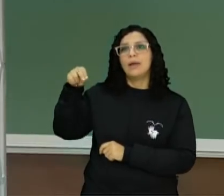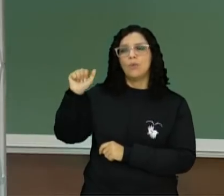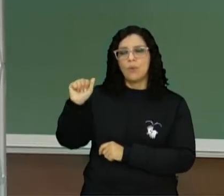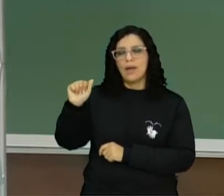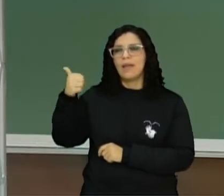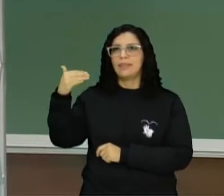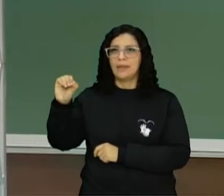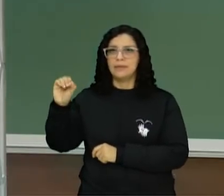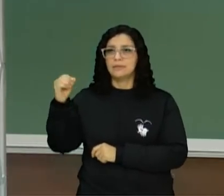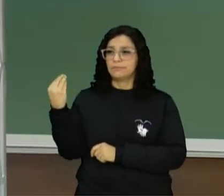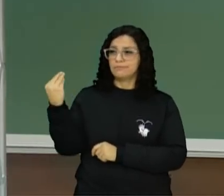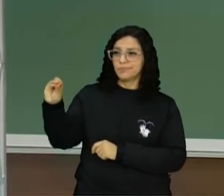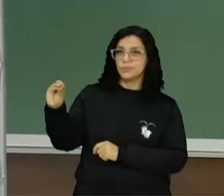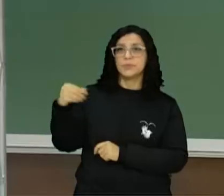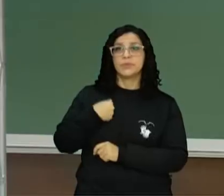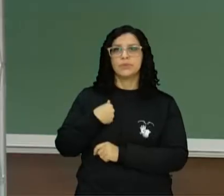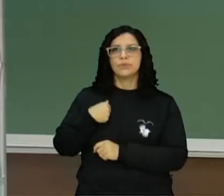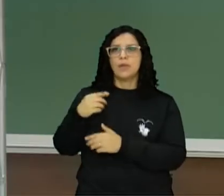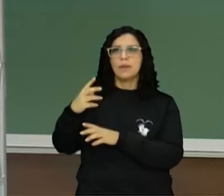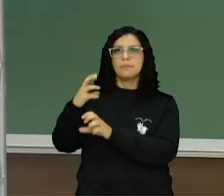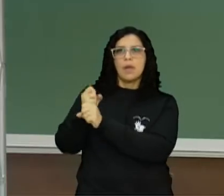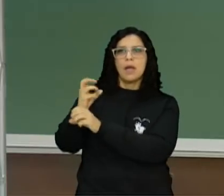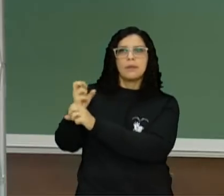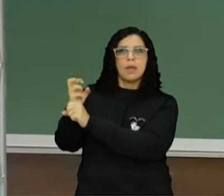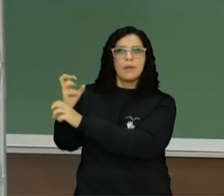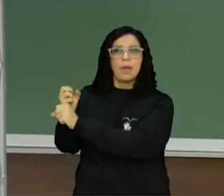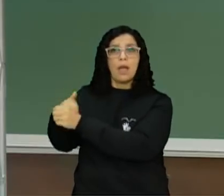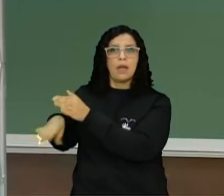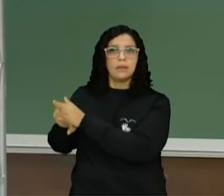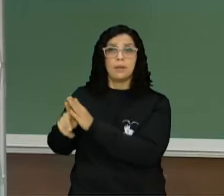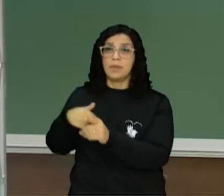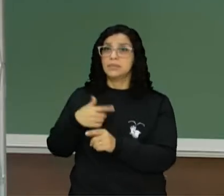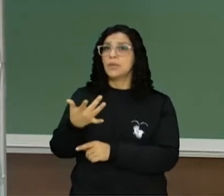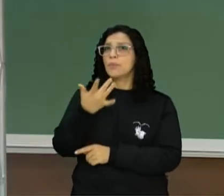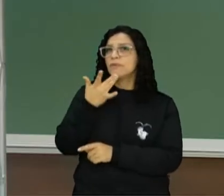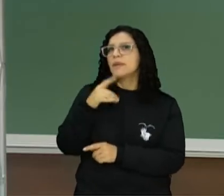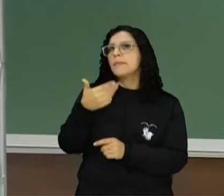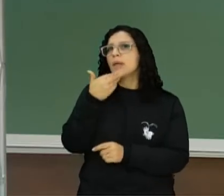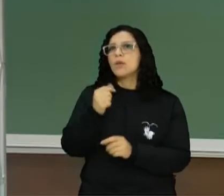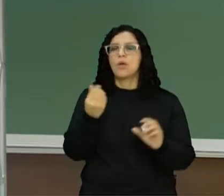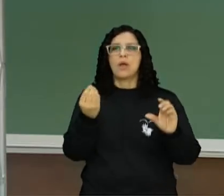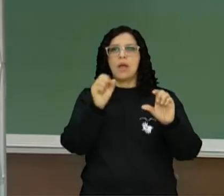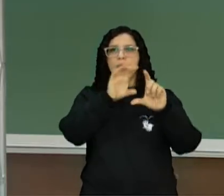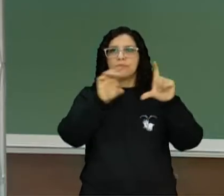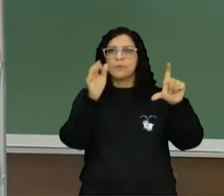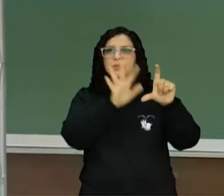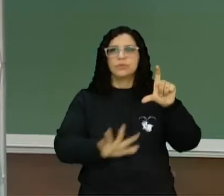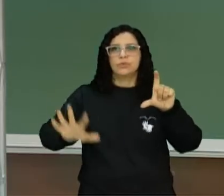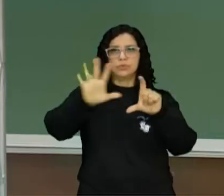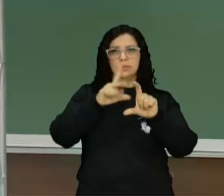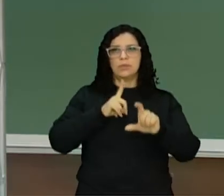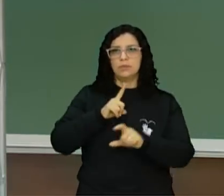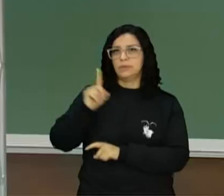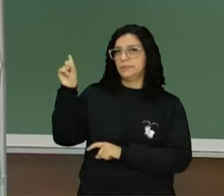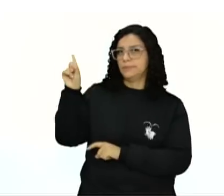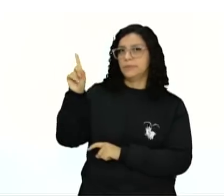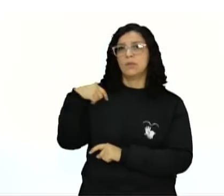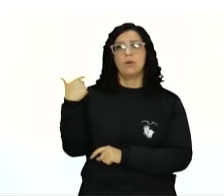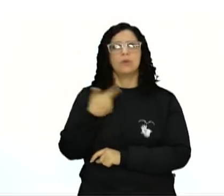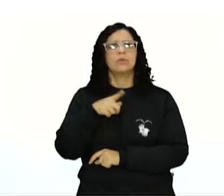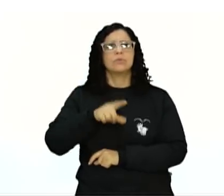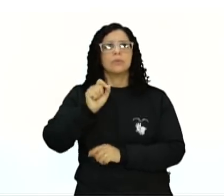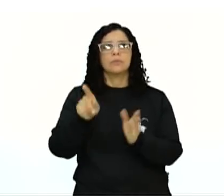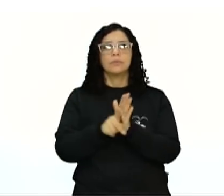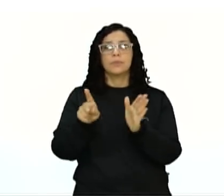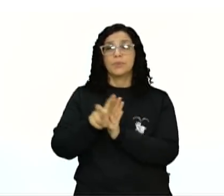disse, dá para você desenvolver até chegar no 10º termo, mas aqui eu preferi usar a fórmula do termo geral, tá? Então, eu tenho que o primeiro termo